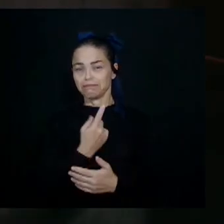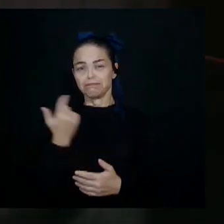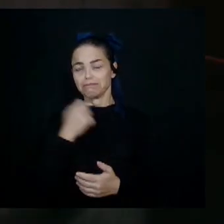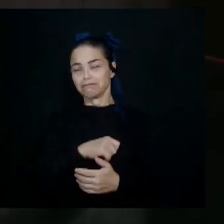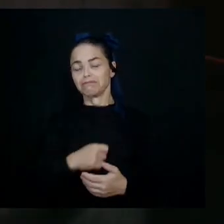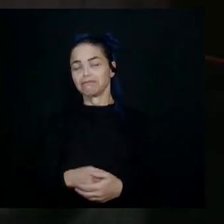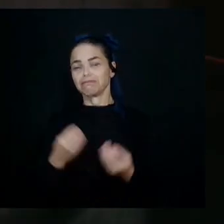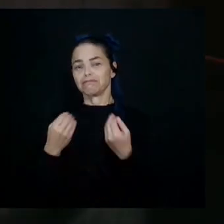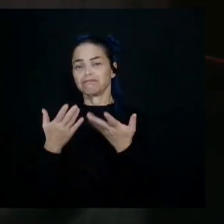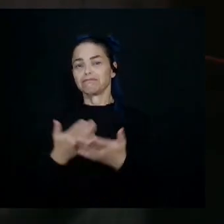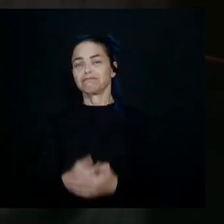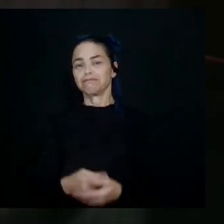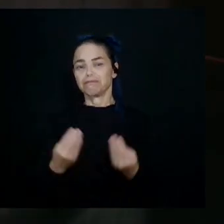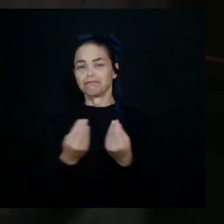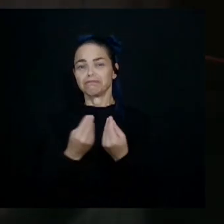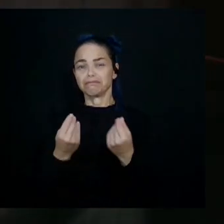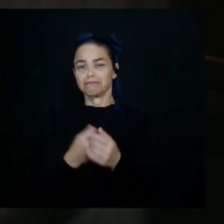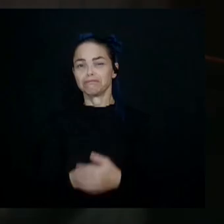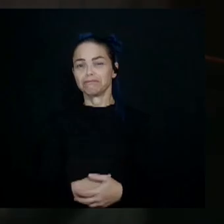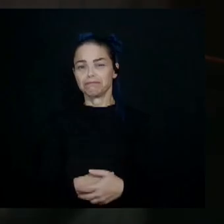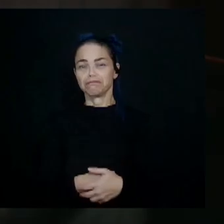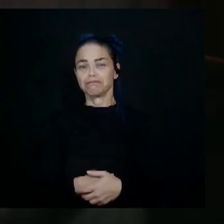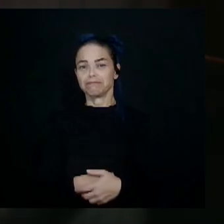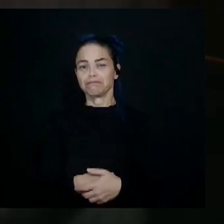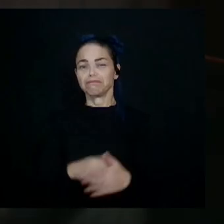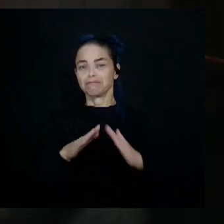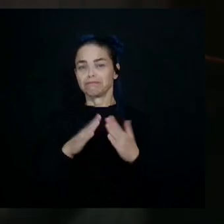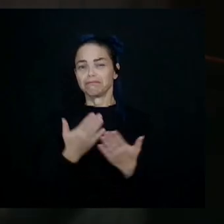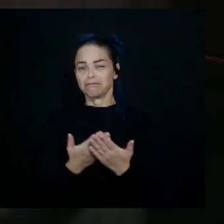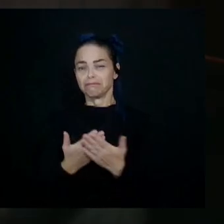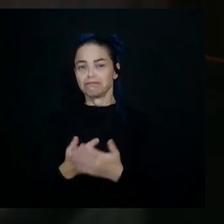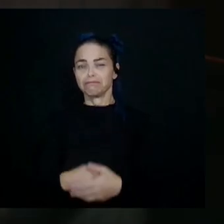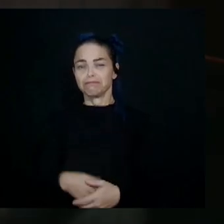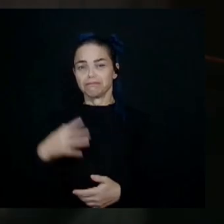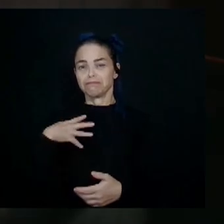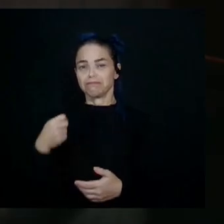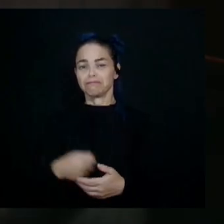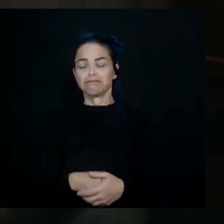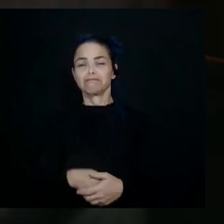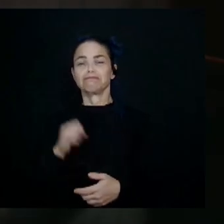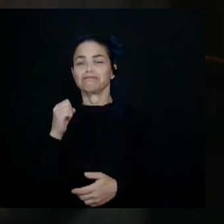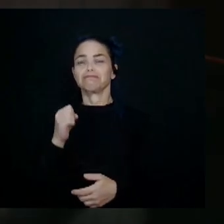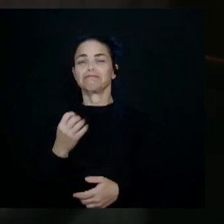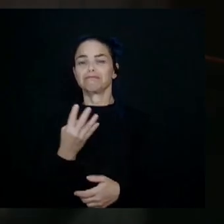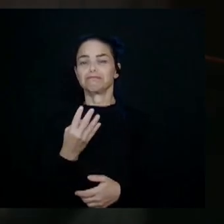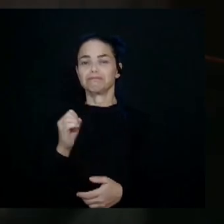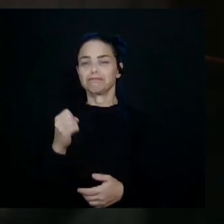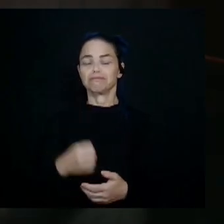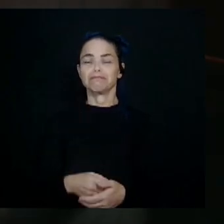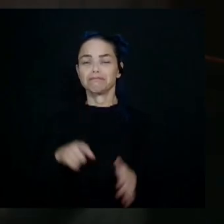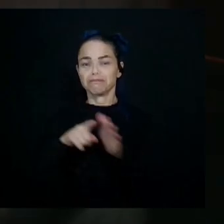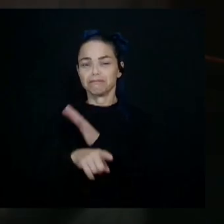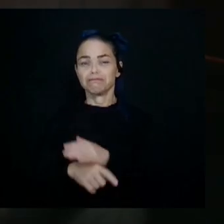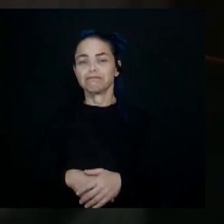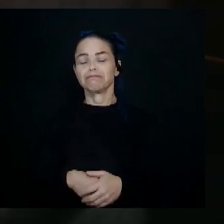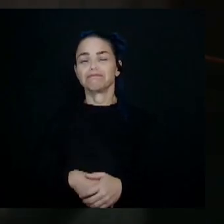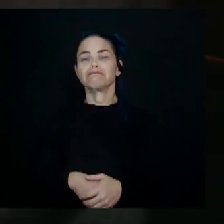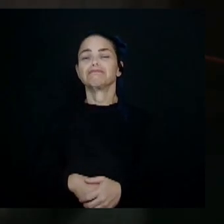de qualidade para as nossas crianças, para os nossos filhos. 8h48, mais uma perguntinha, produção, vamos lá.